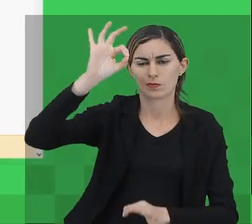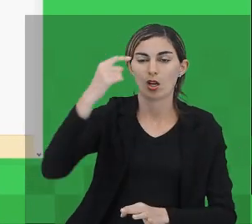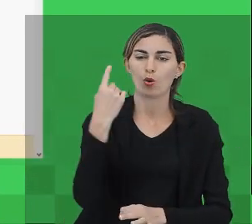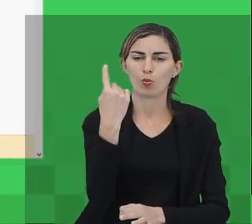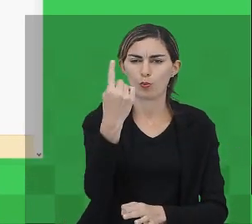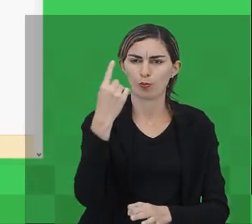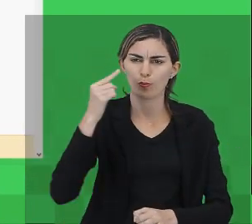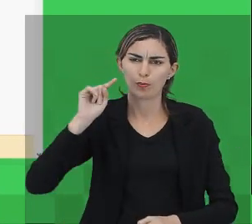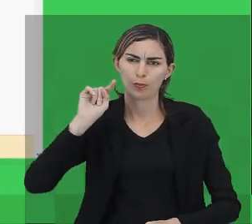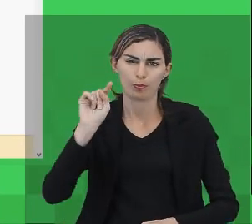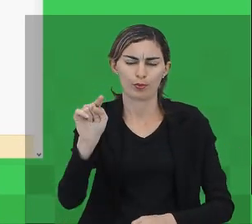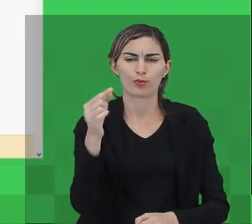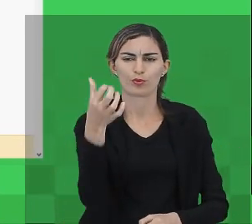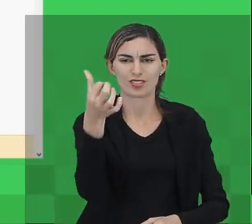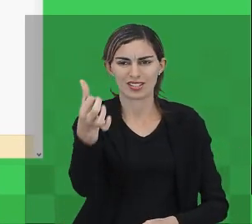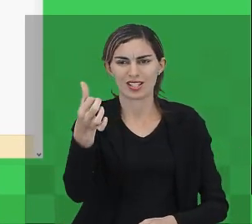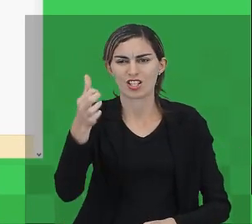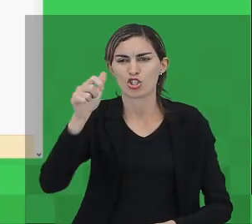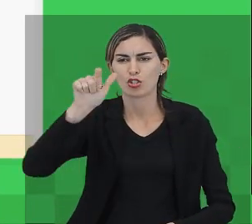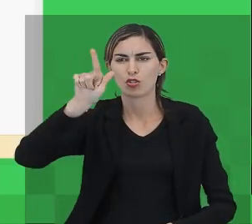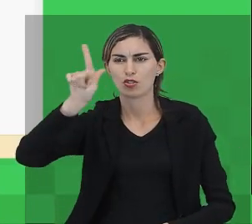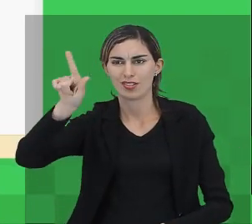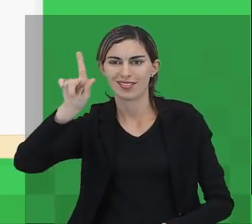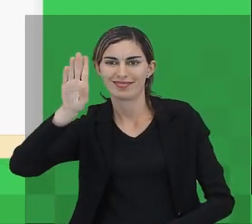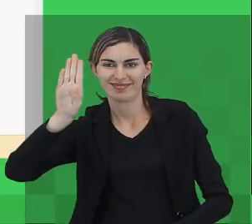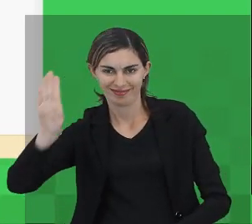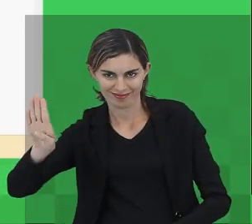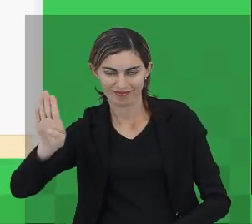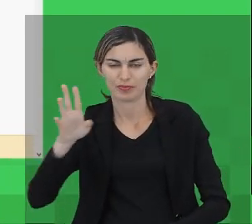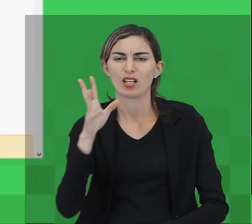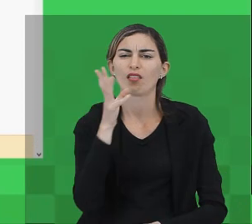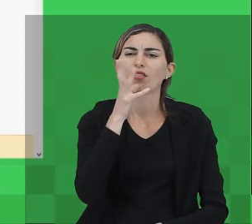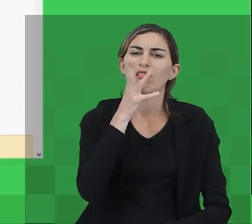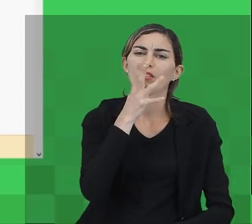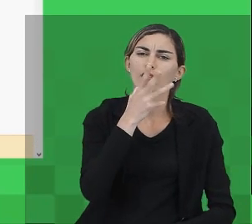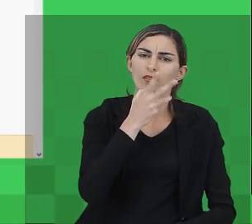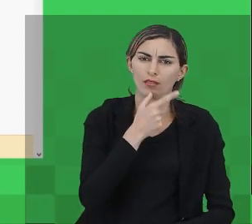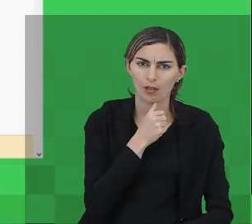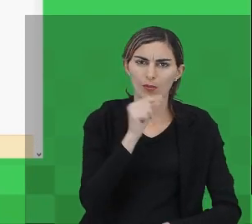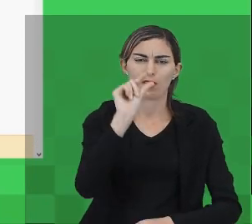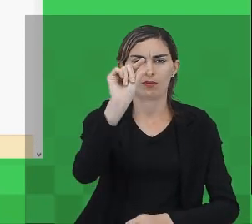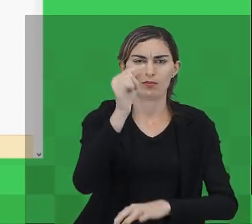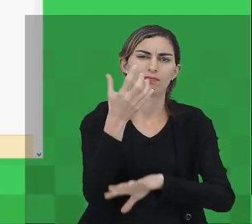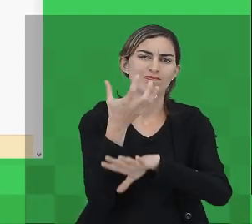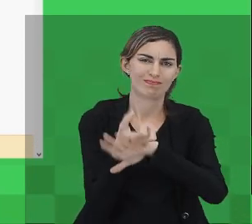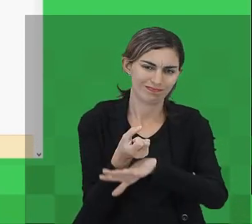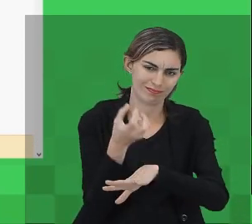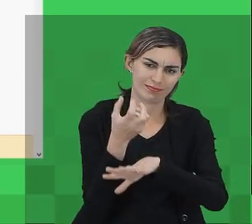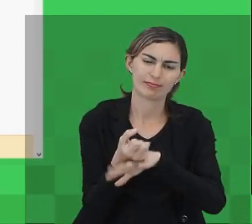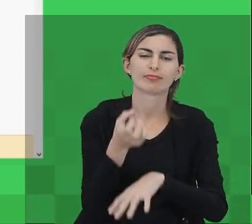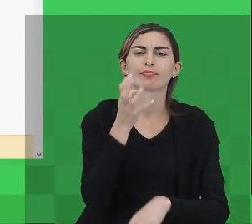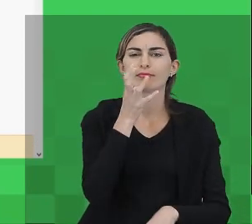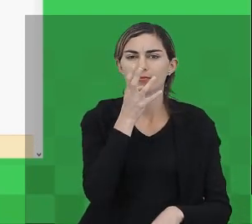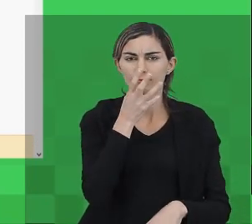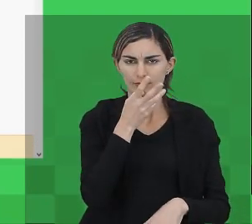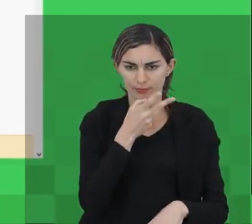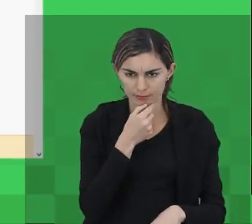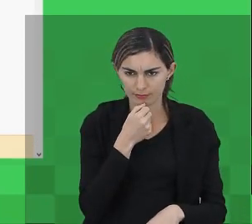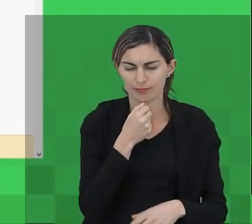de 1.6 GB. Então, ele vai demorar um pouquinho para baixar.